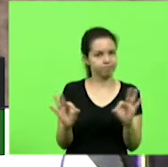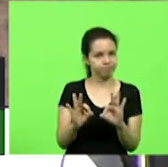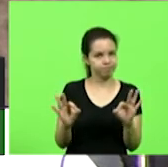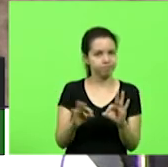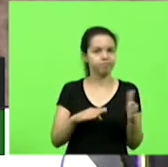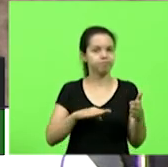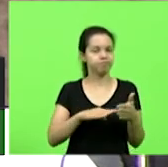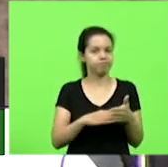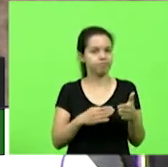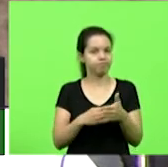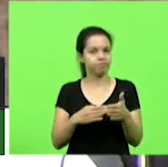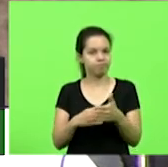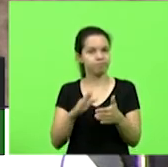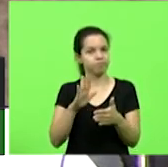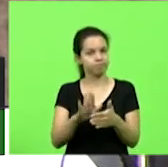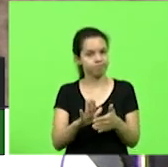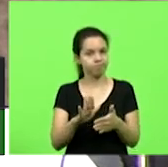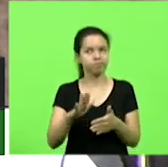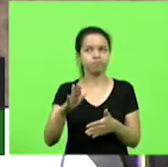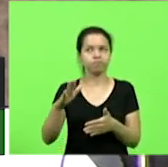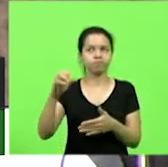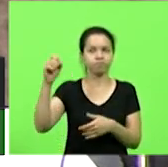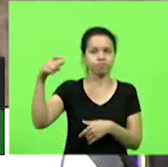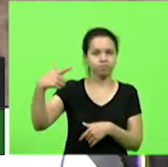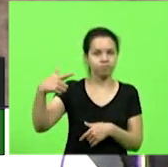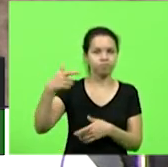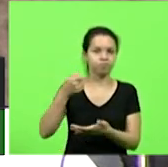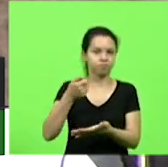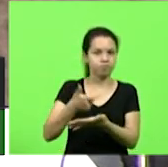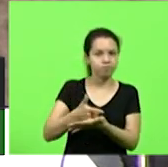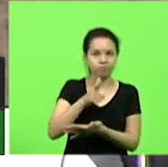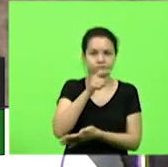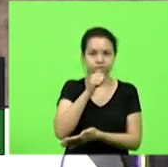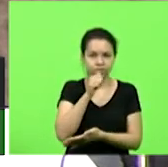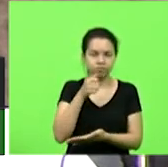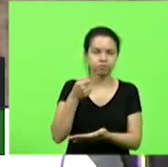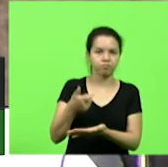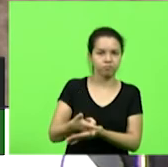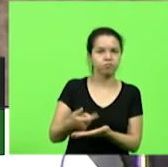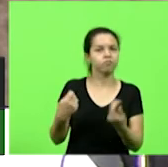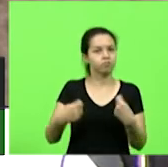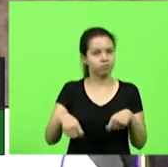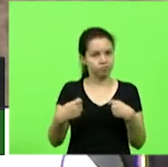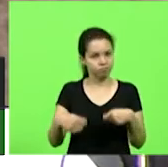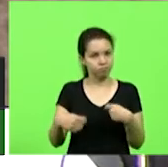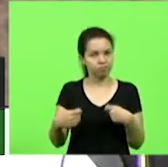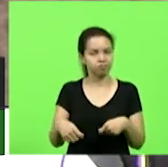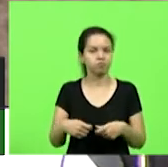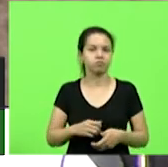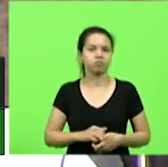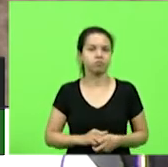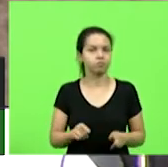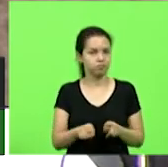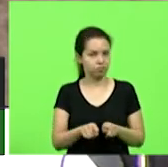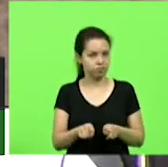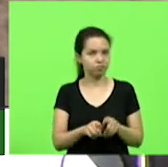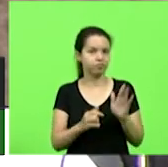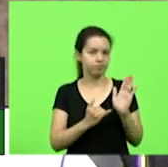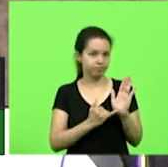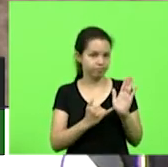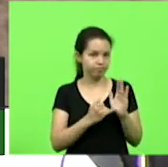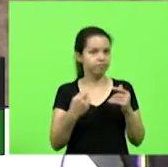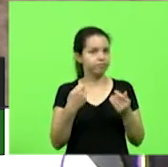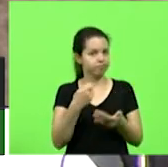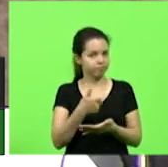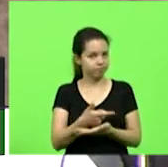luz e a conta de água estavam lá para ela pagar. Estão lá também os impostos para eles pagar integralmente.